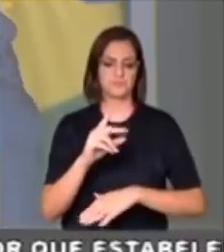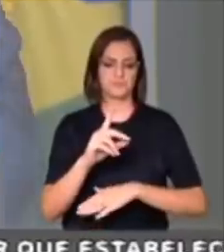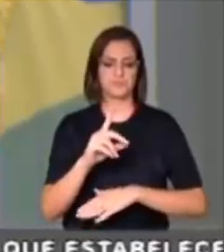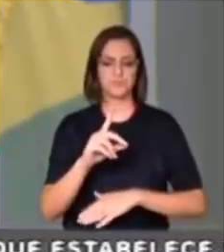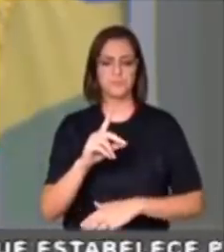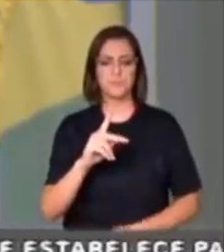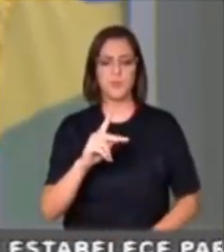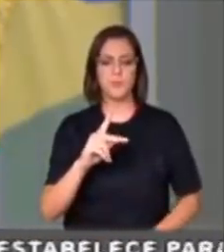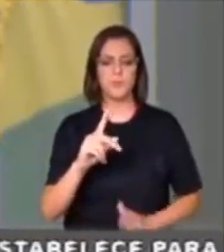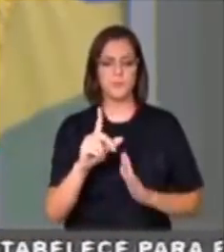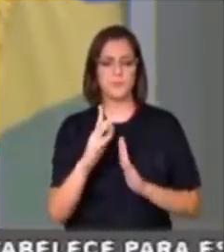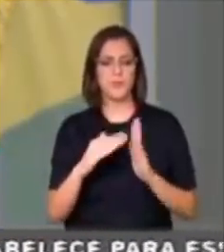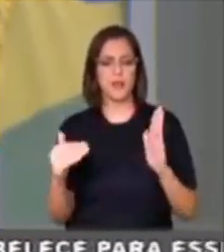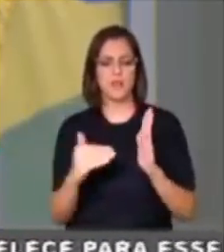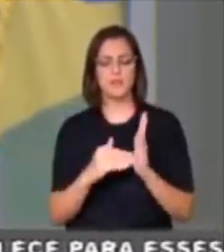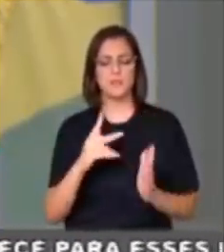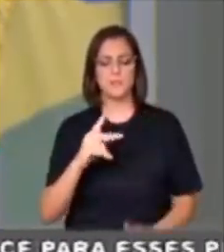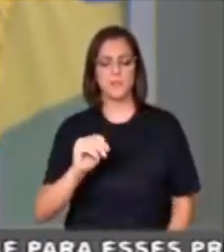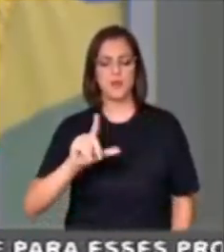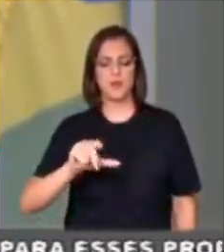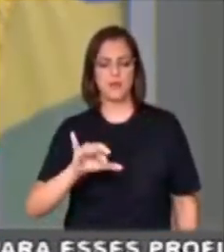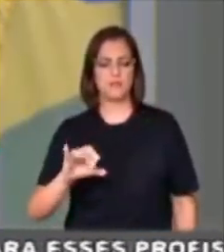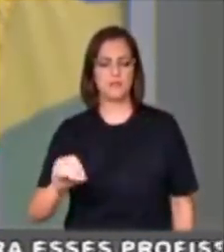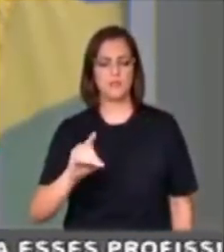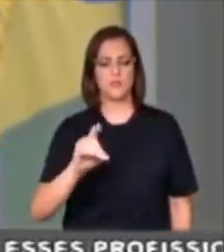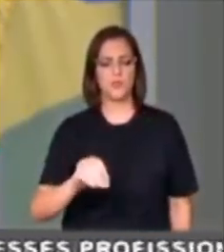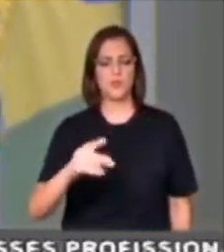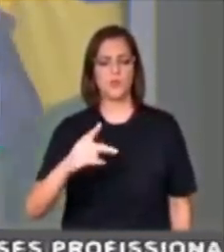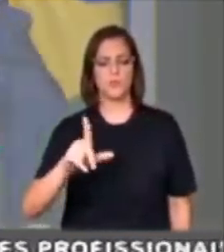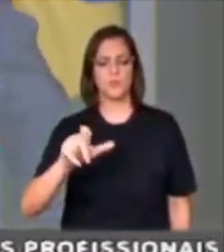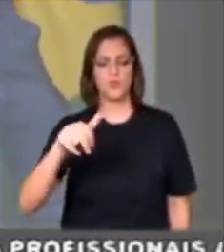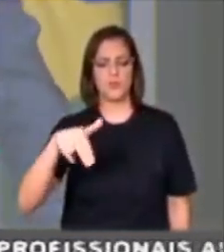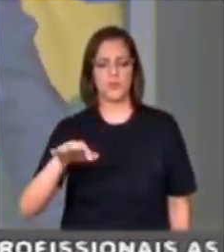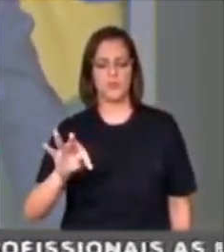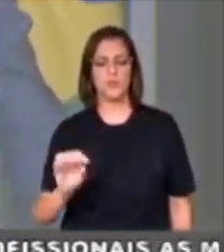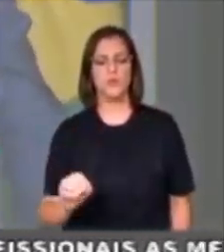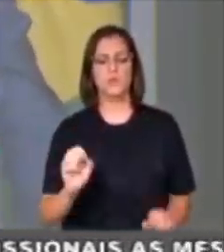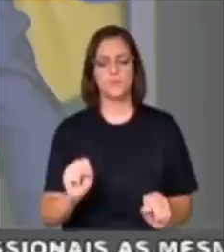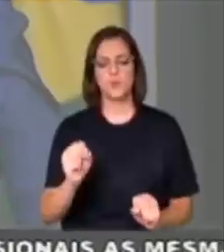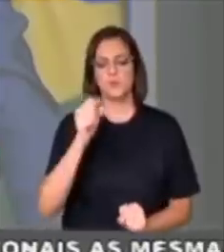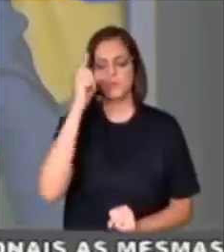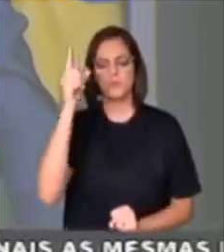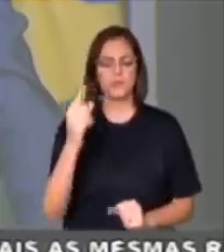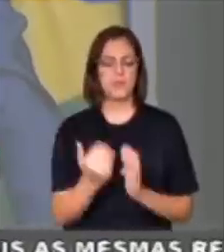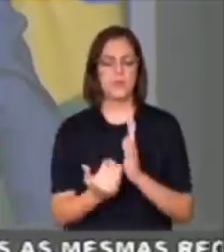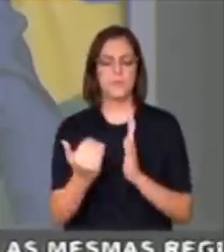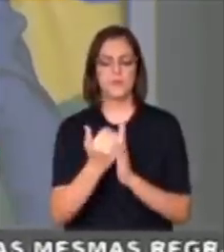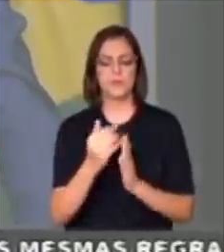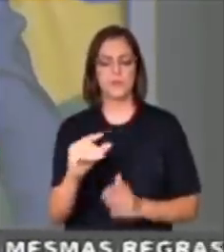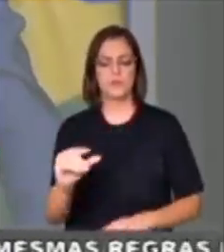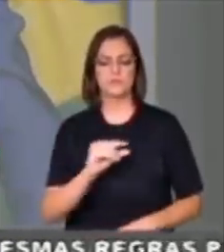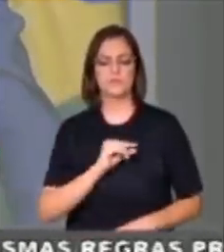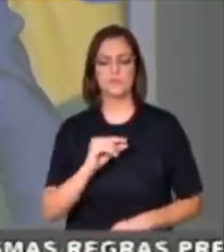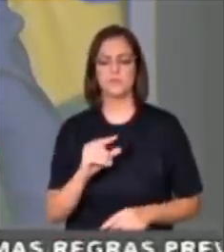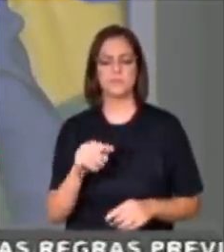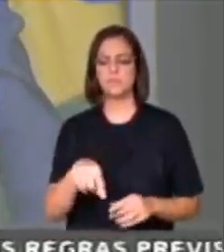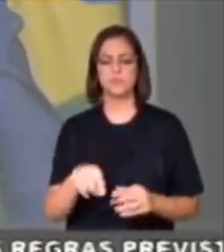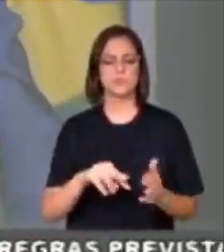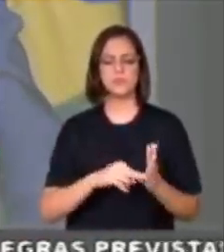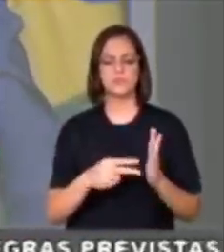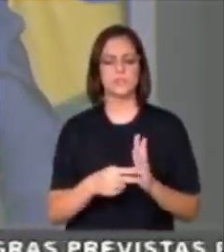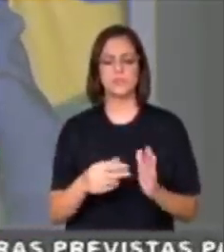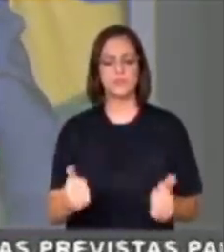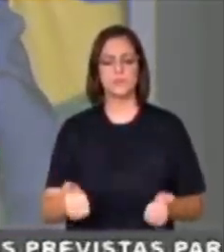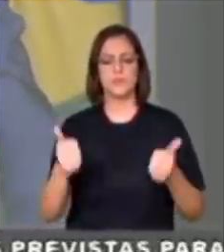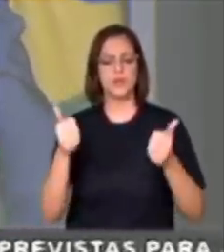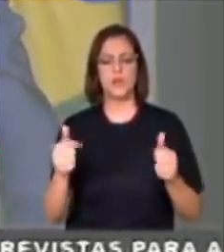mais, a gente pode aumentar o salário mínimo quanto a gente quiser, isso não significa aumento de consumo, isso não significa aumento de renda, porque